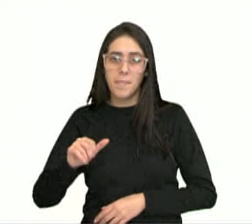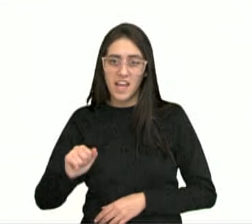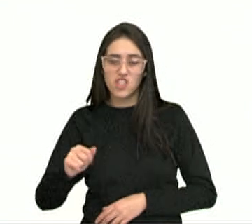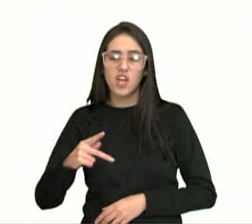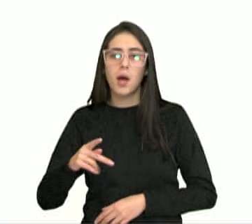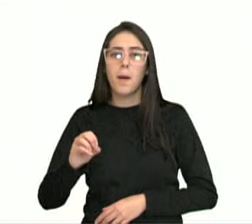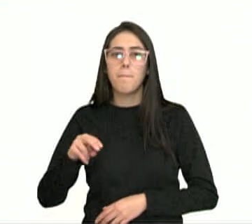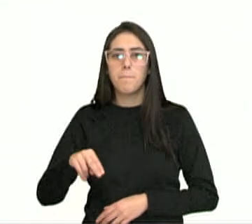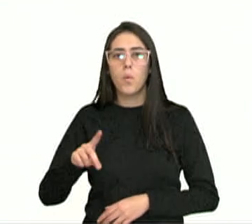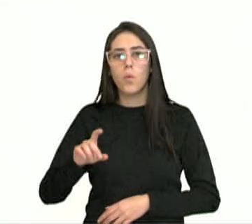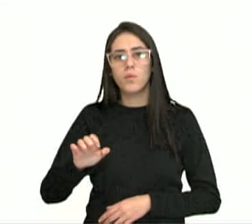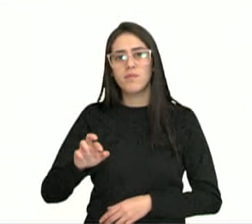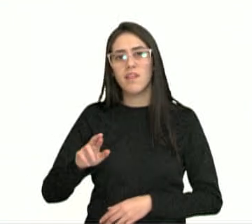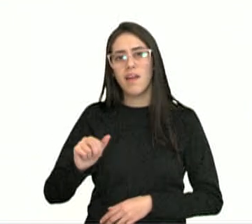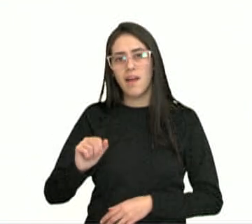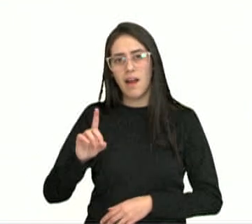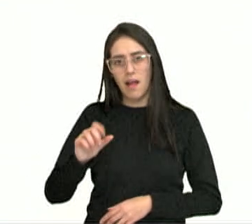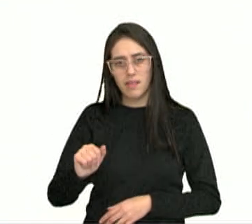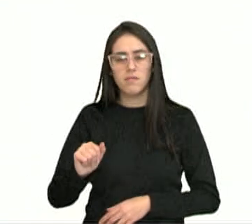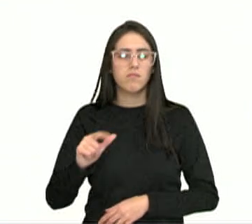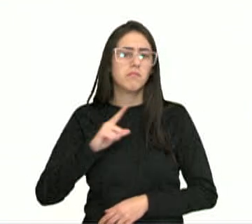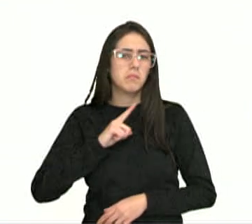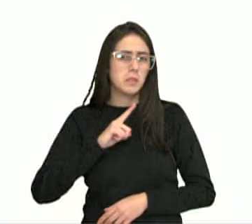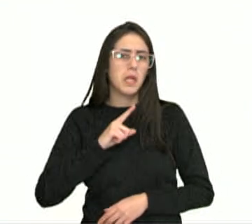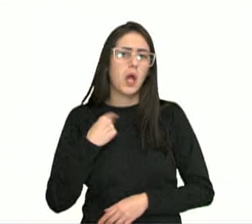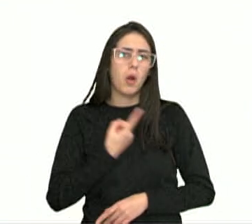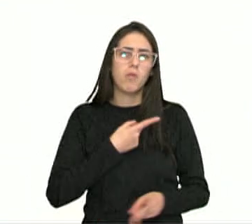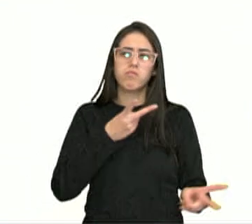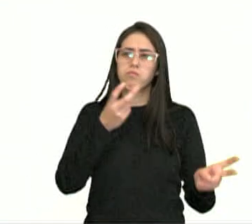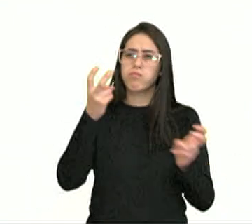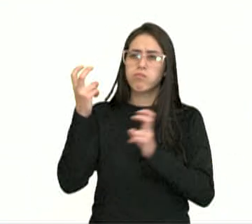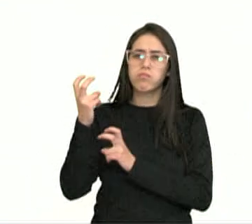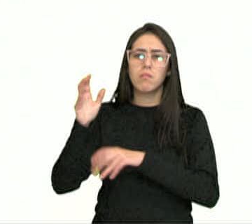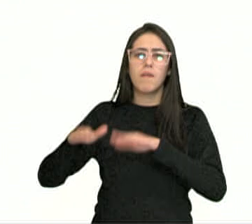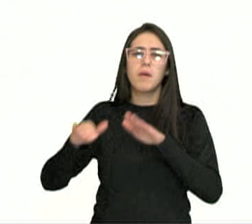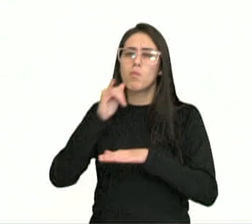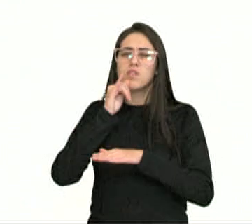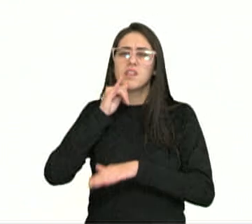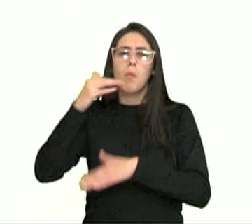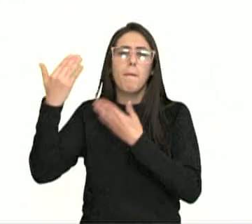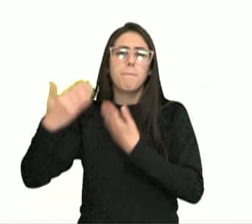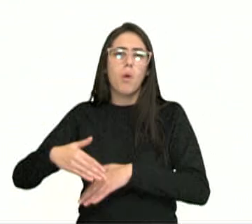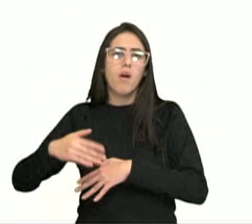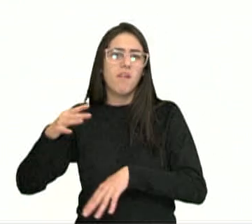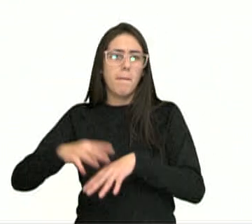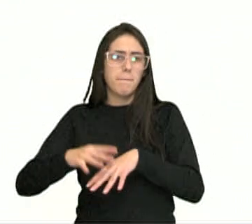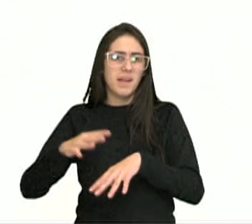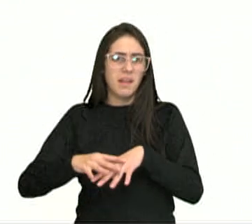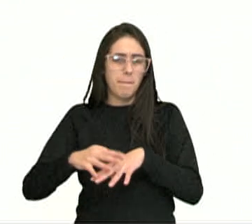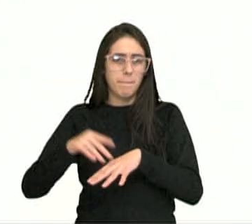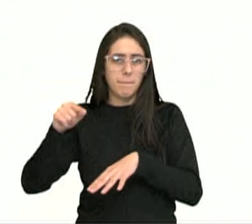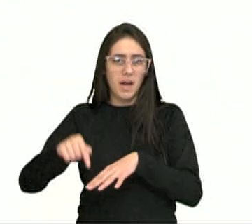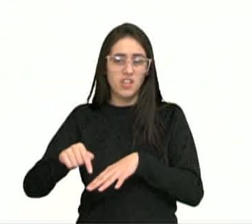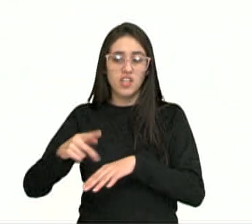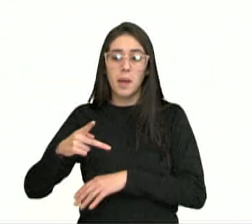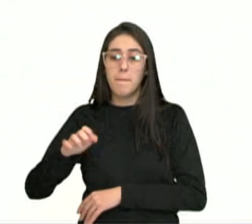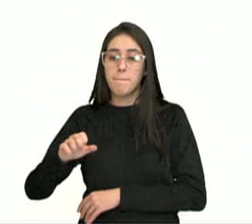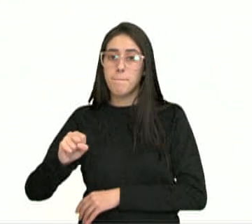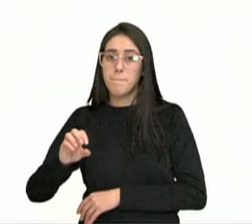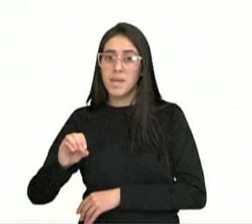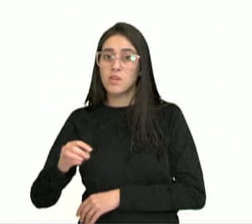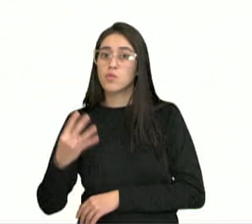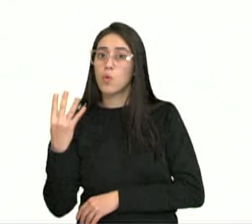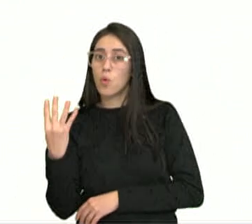utilizada. É comum nos depararmos, por exemplo, com uma prova de matemática, cujo peso é 4 e uma